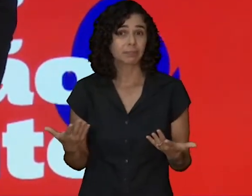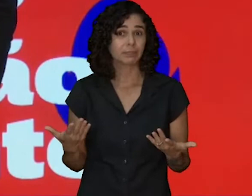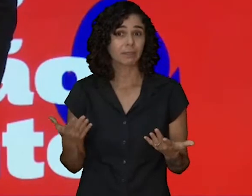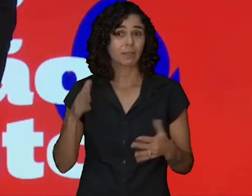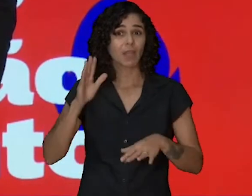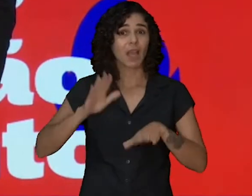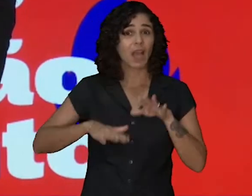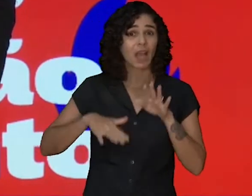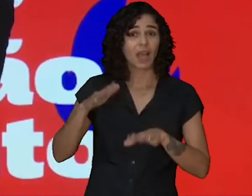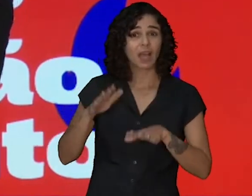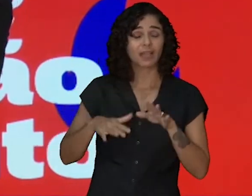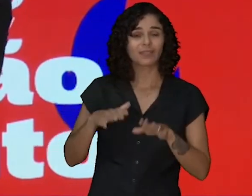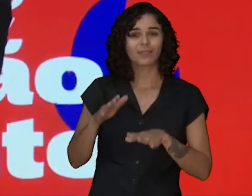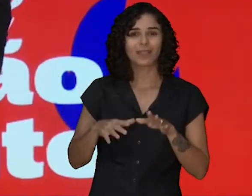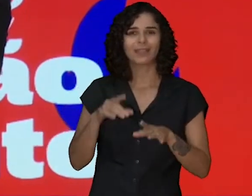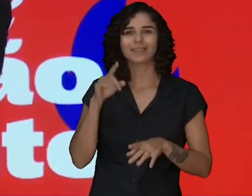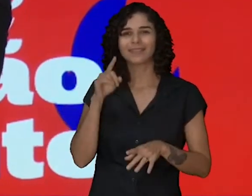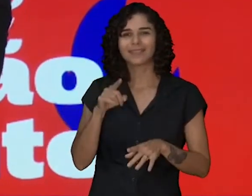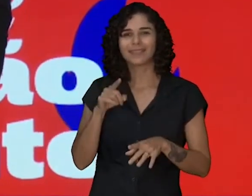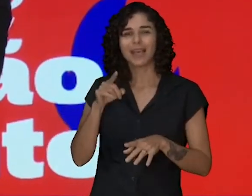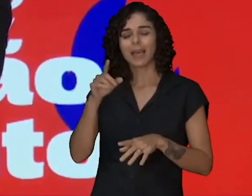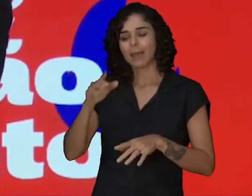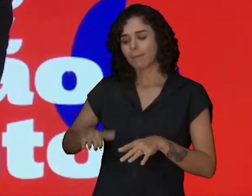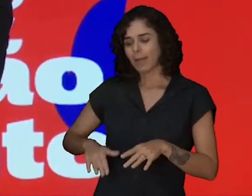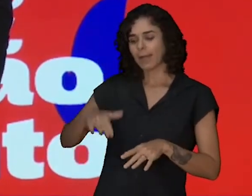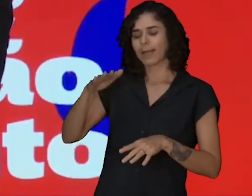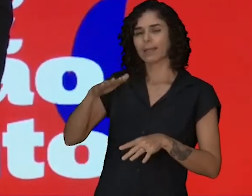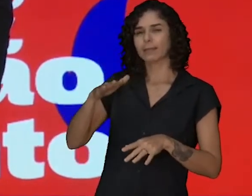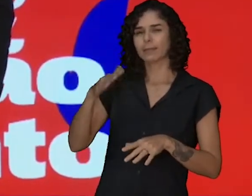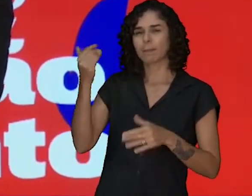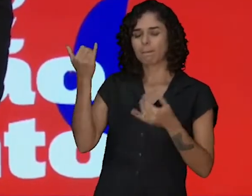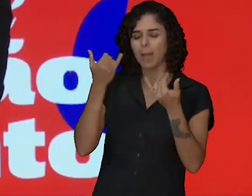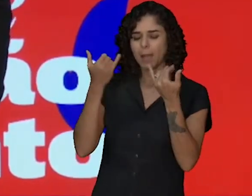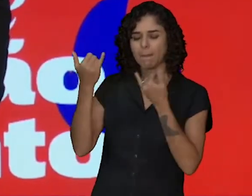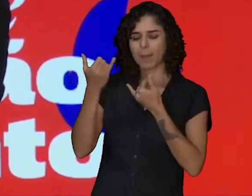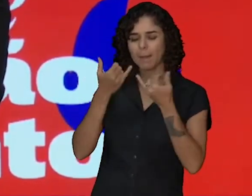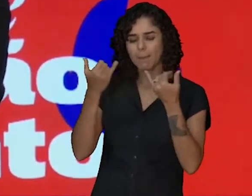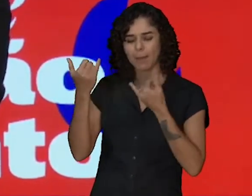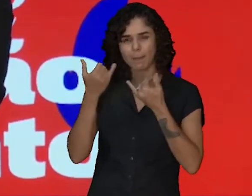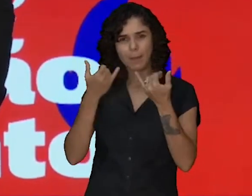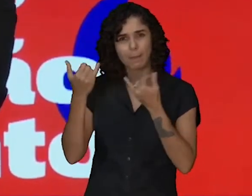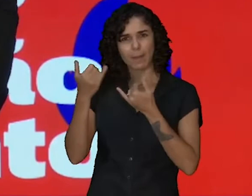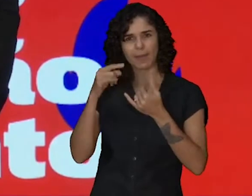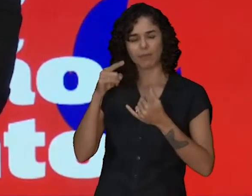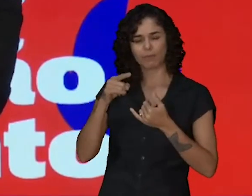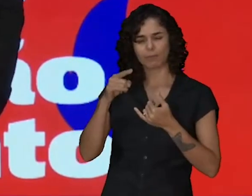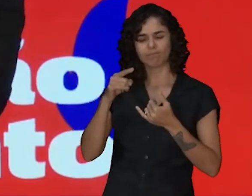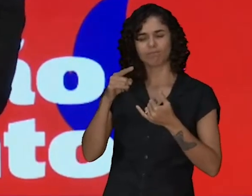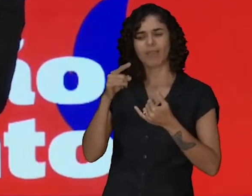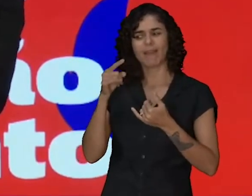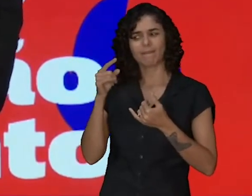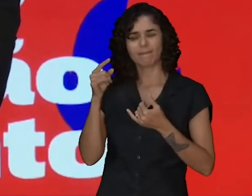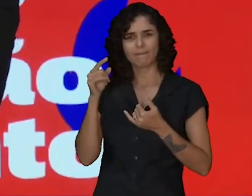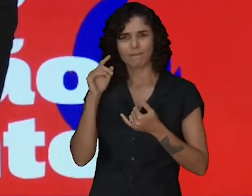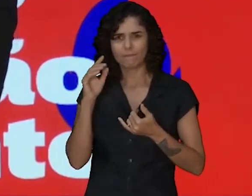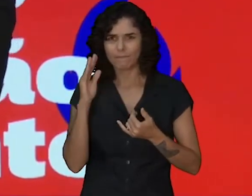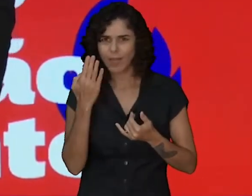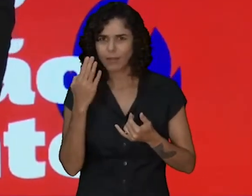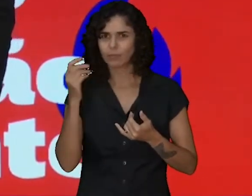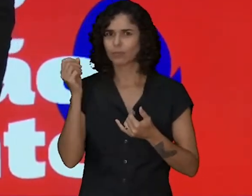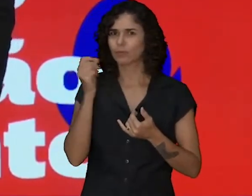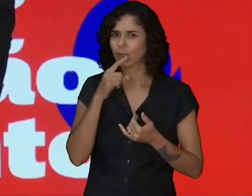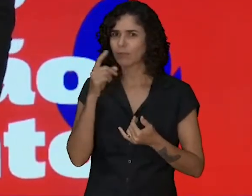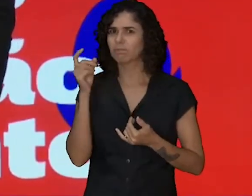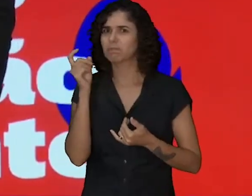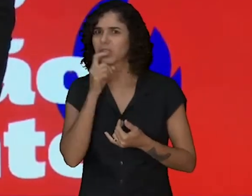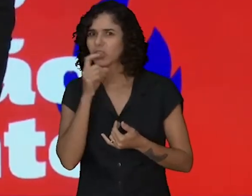Sofismas são mentiras, são coisas falsas que você acredita serem